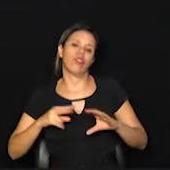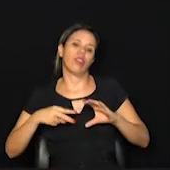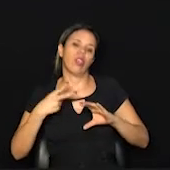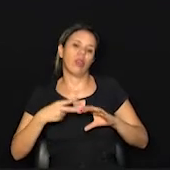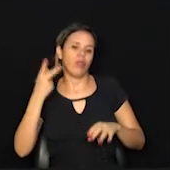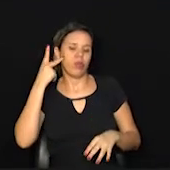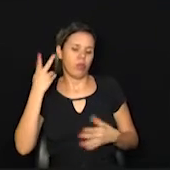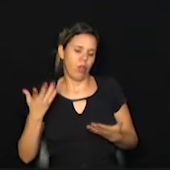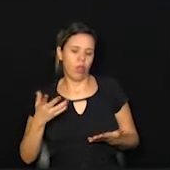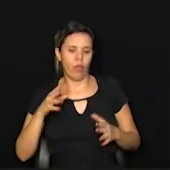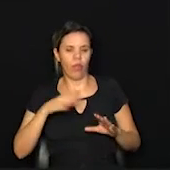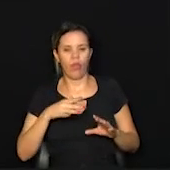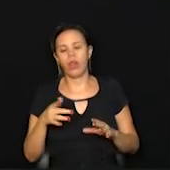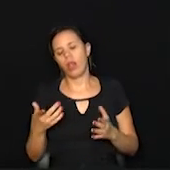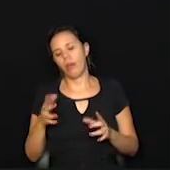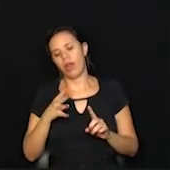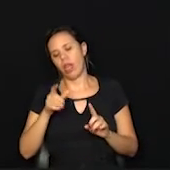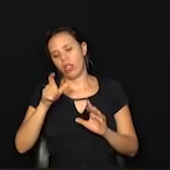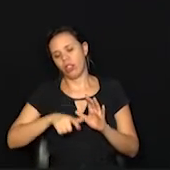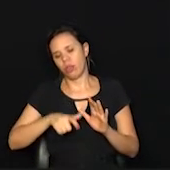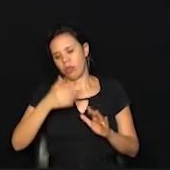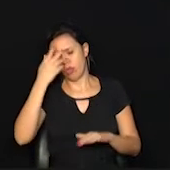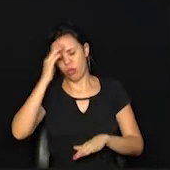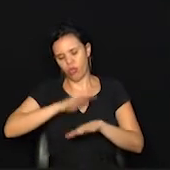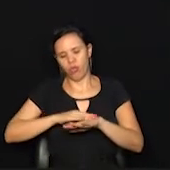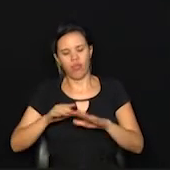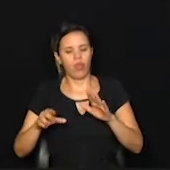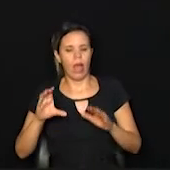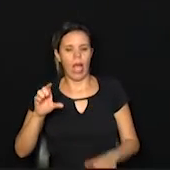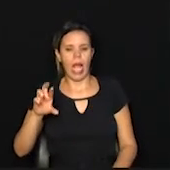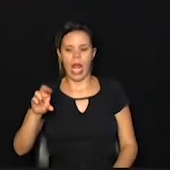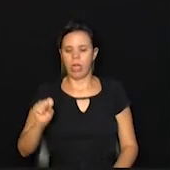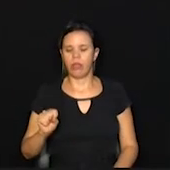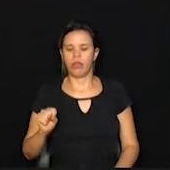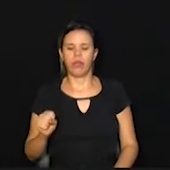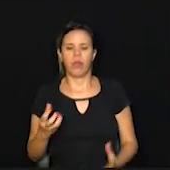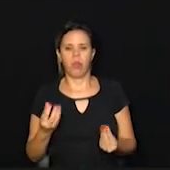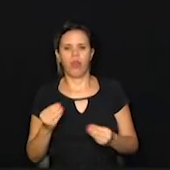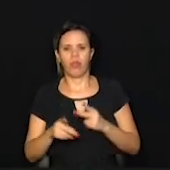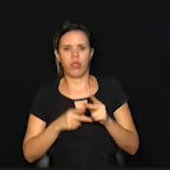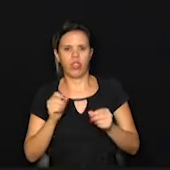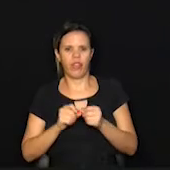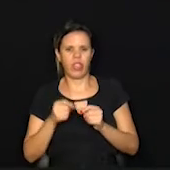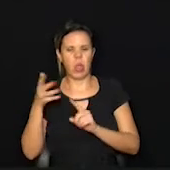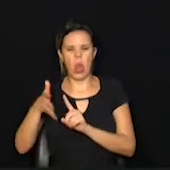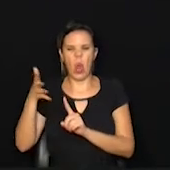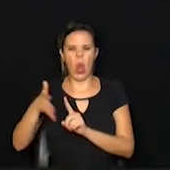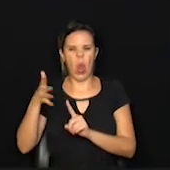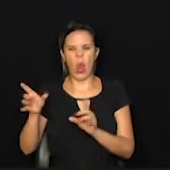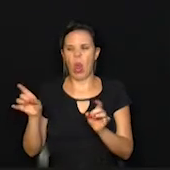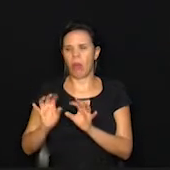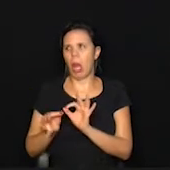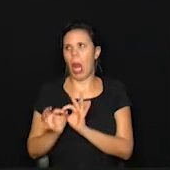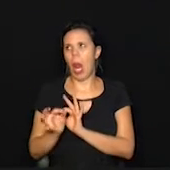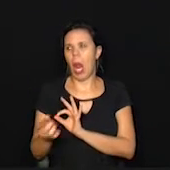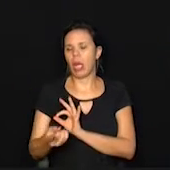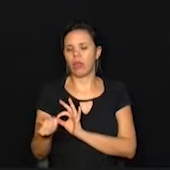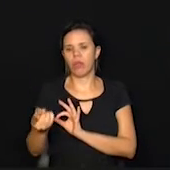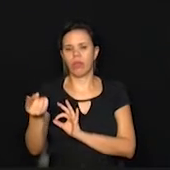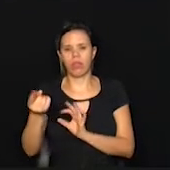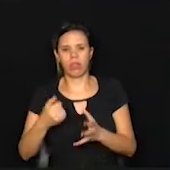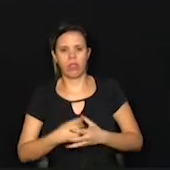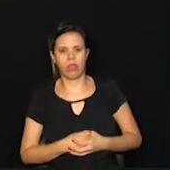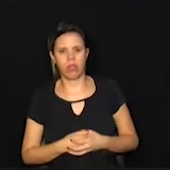de São Paulo e ele foi muito engraçado porque tá tinha um bando de gente fazendo aqueles discos que não terminavam né